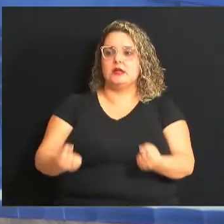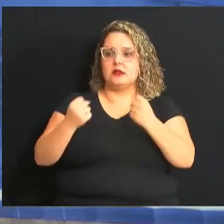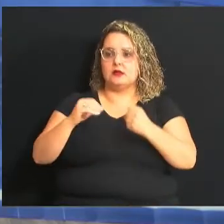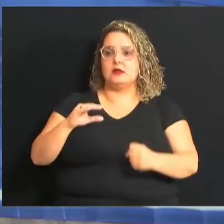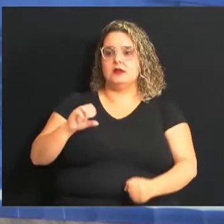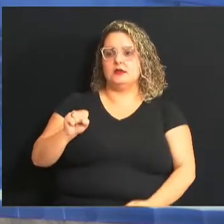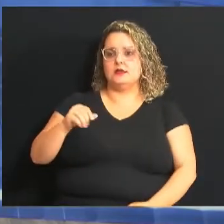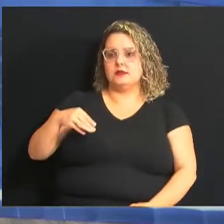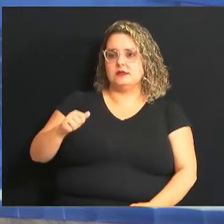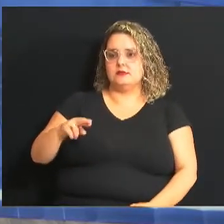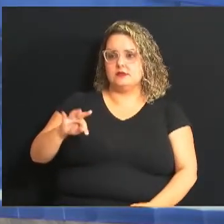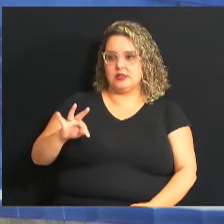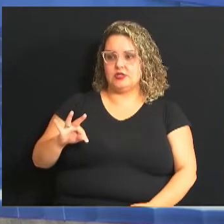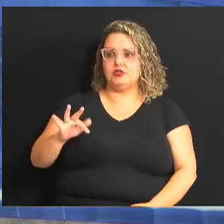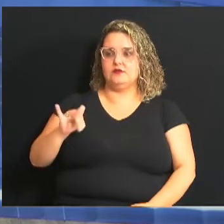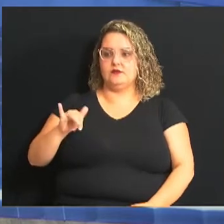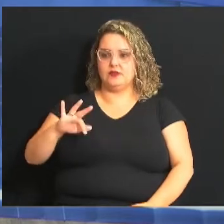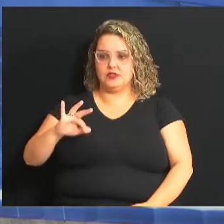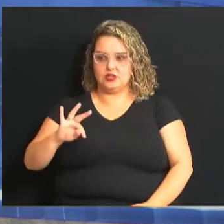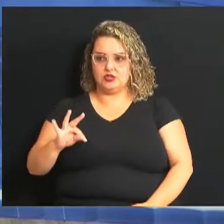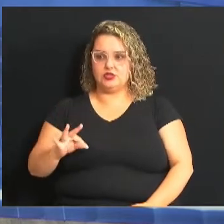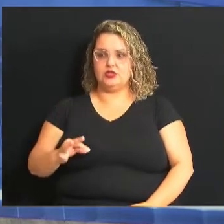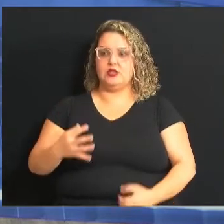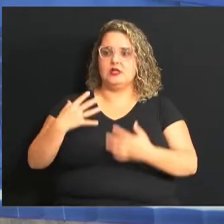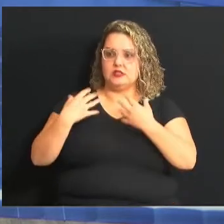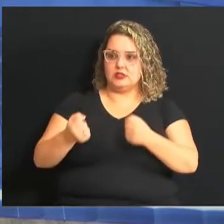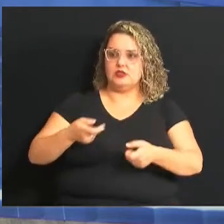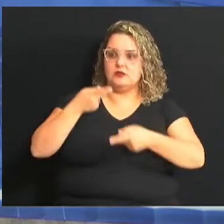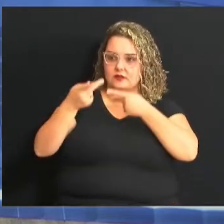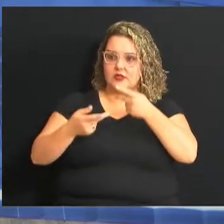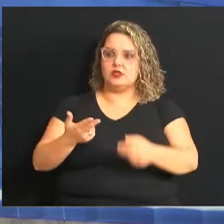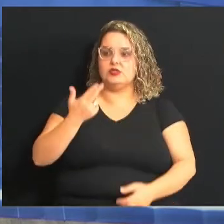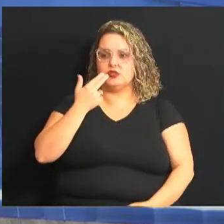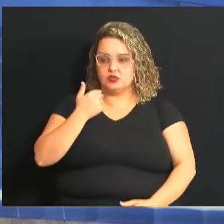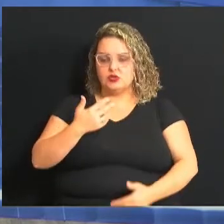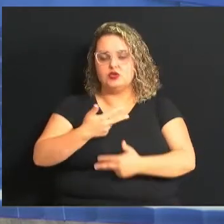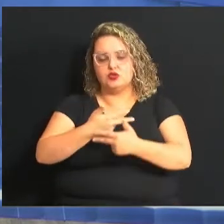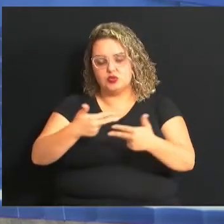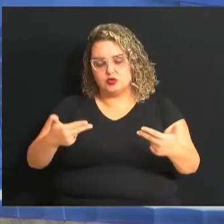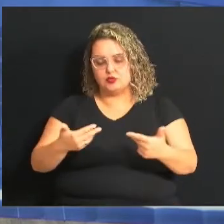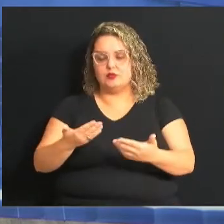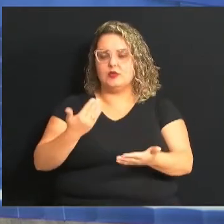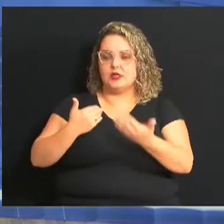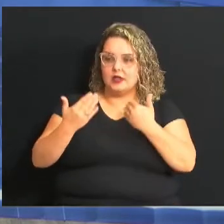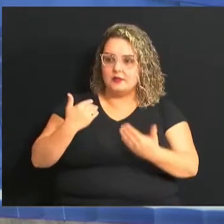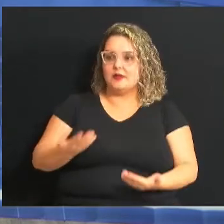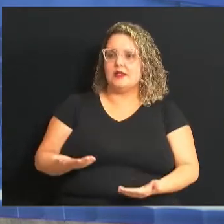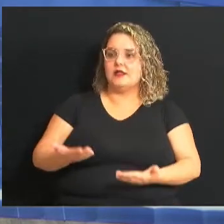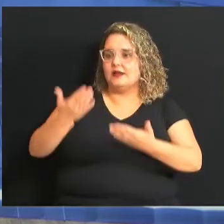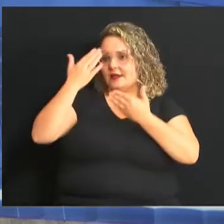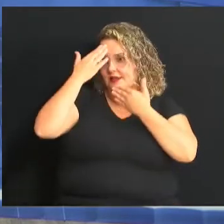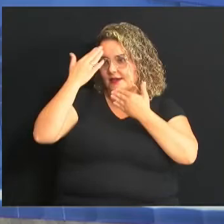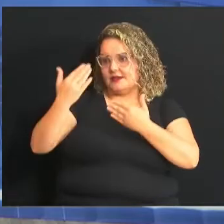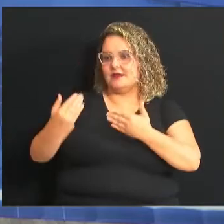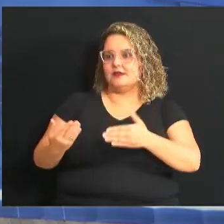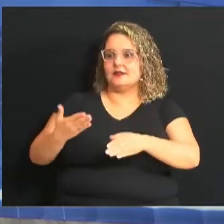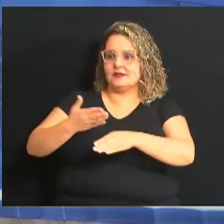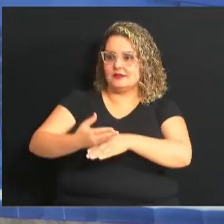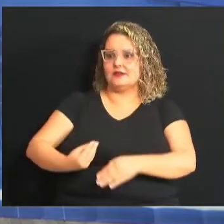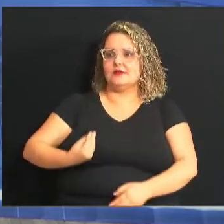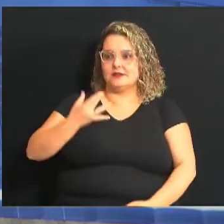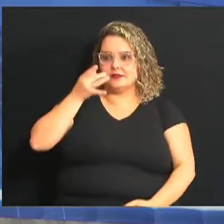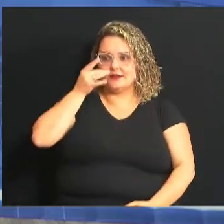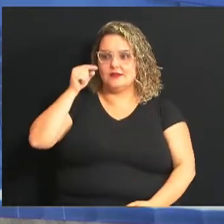o convite de falar sobre alimentação hoje aqui nessa tarde. Lucas, eu quero agradecer a sua participação aqui.